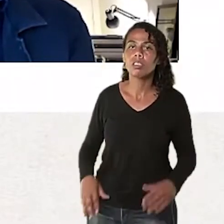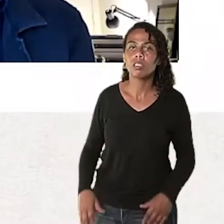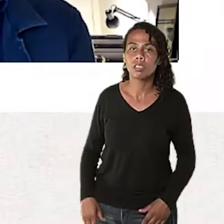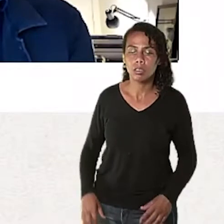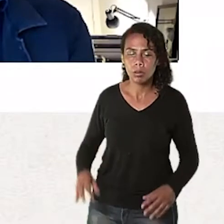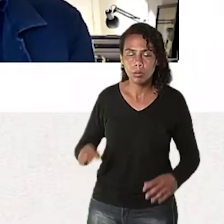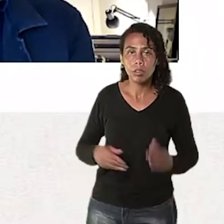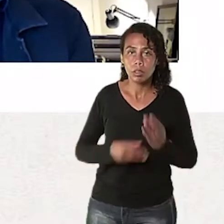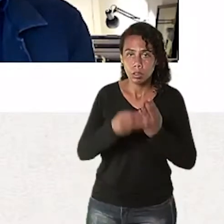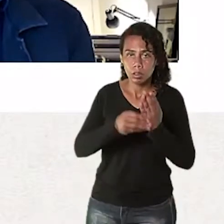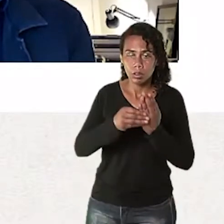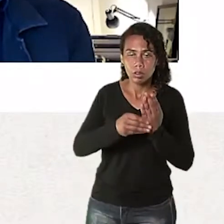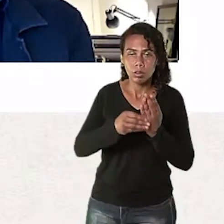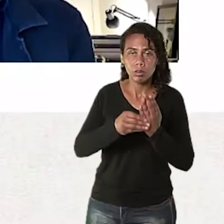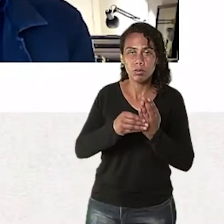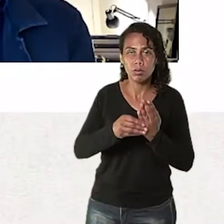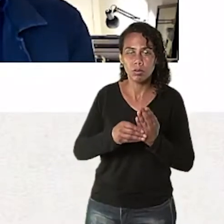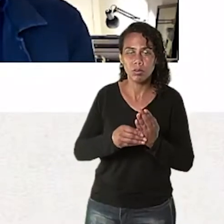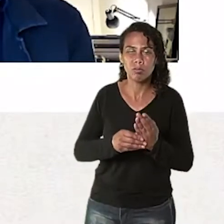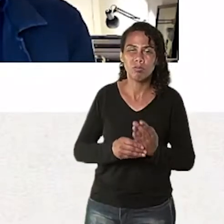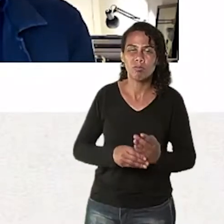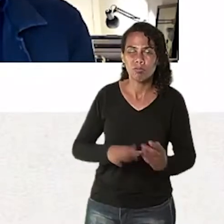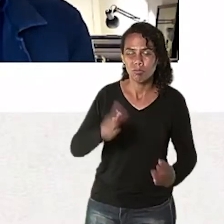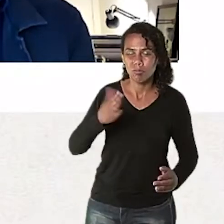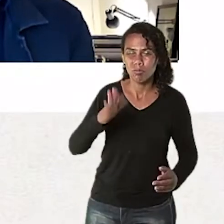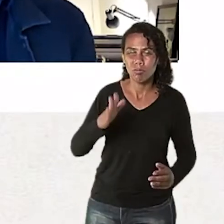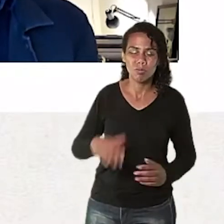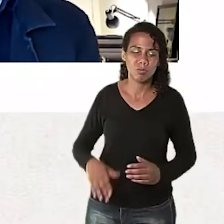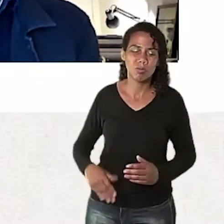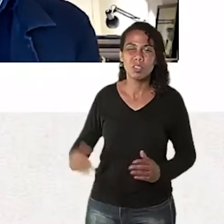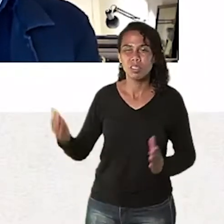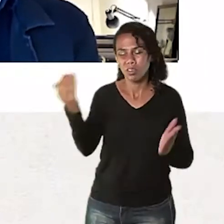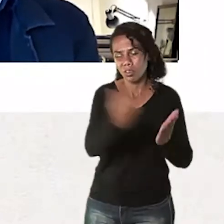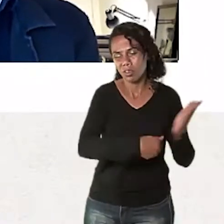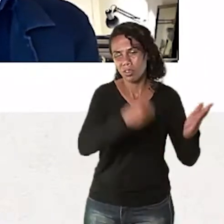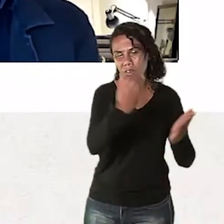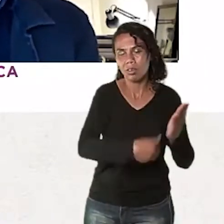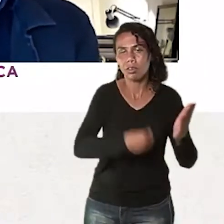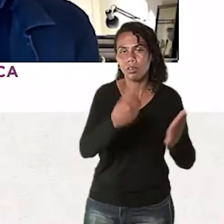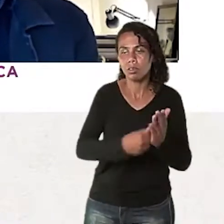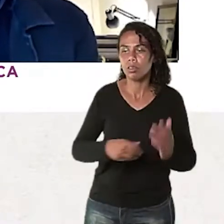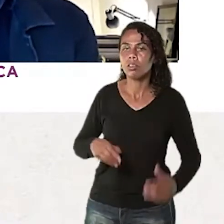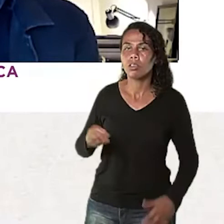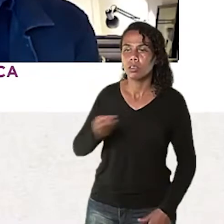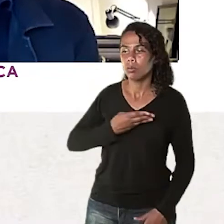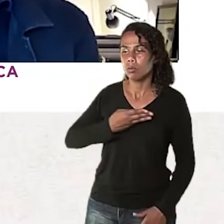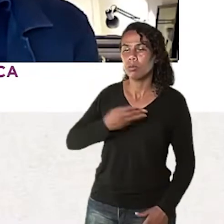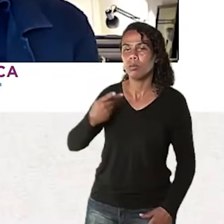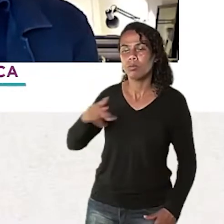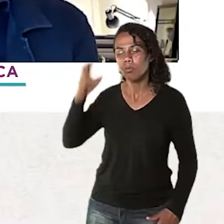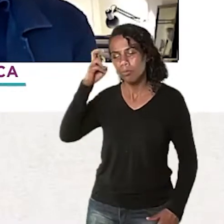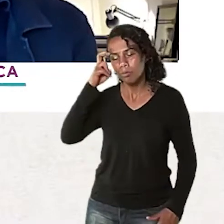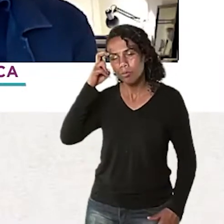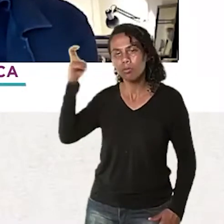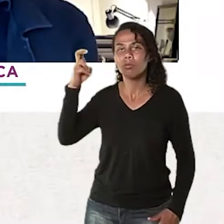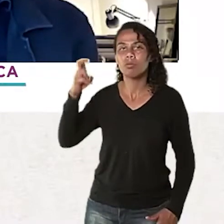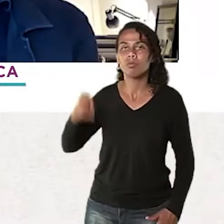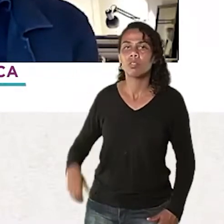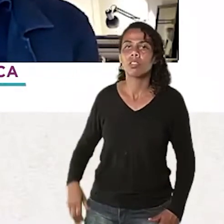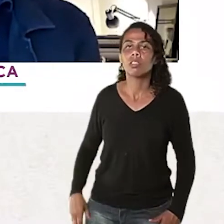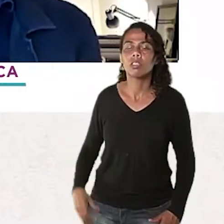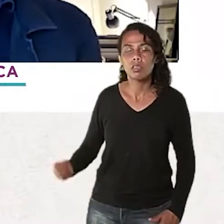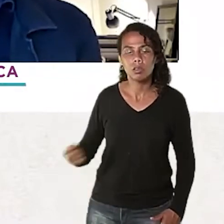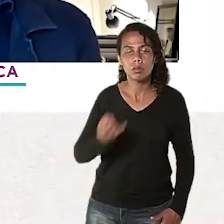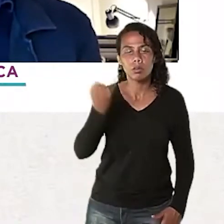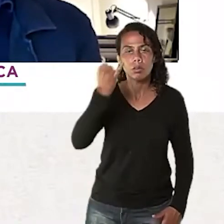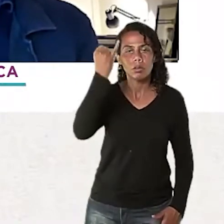editora. É vergonhoso, né, que a editora com a tradição da Record tenha tido esse episódio curioso dos últimos anos,